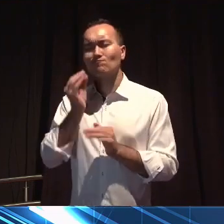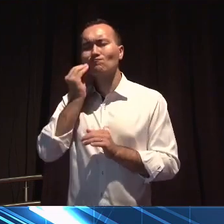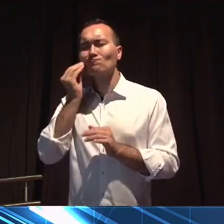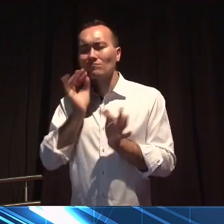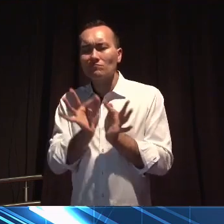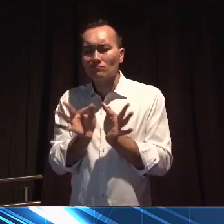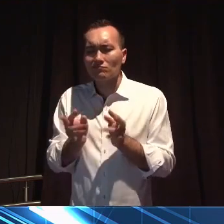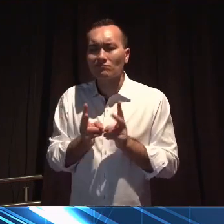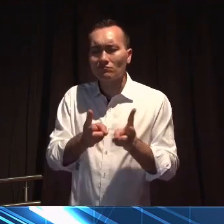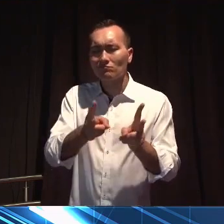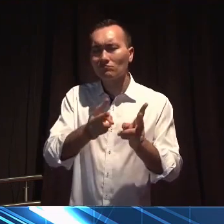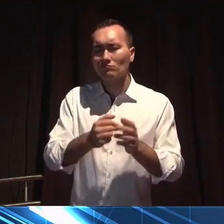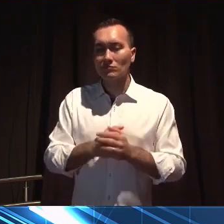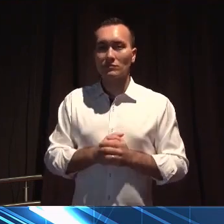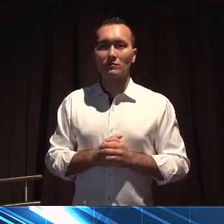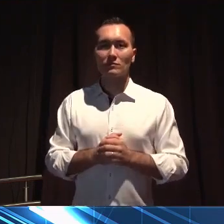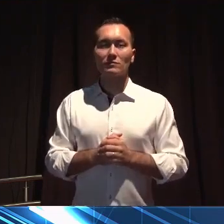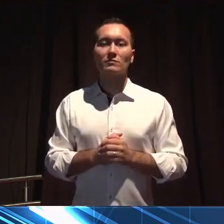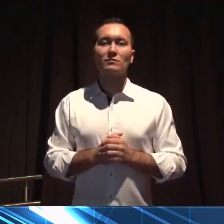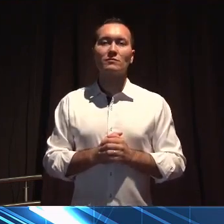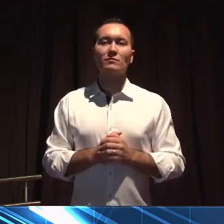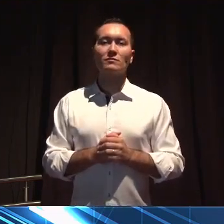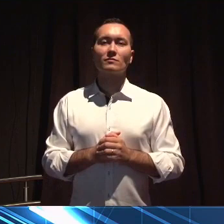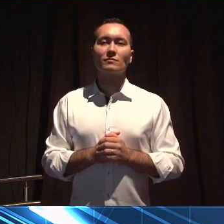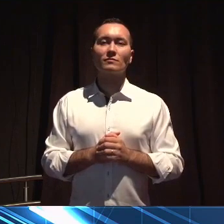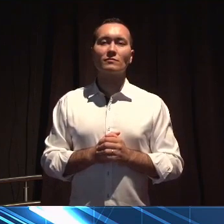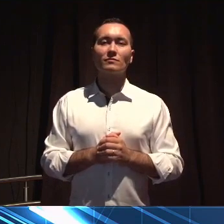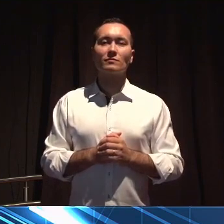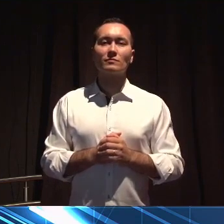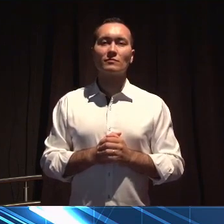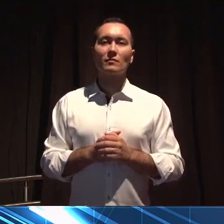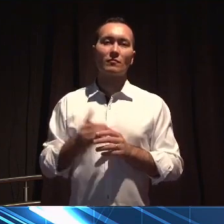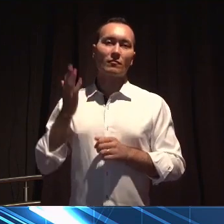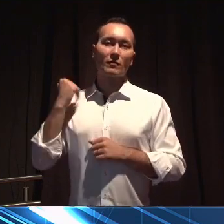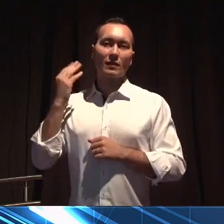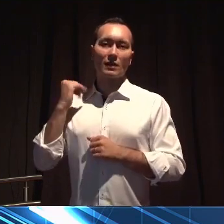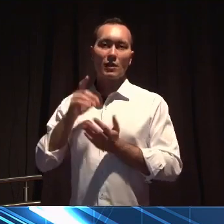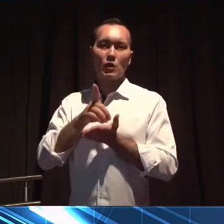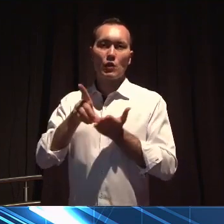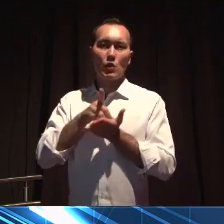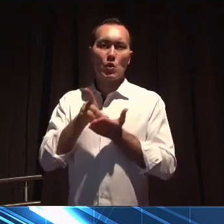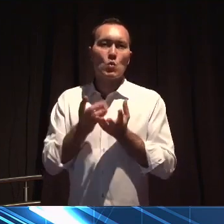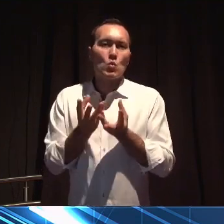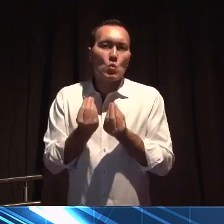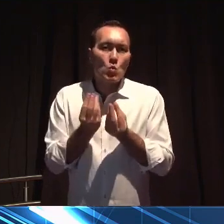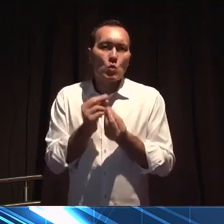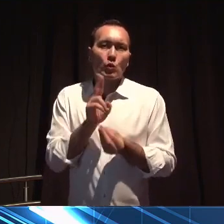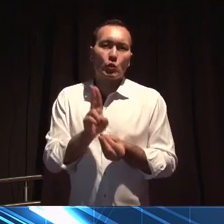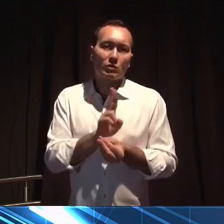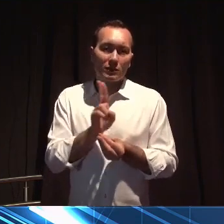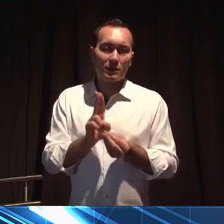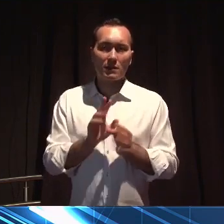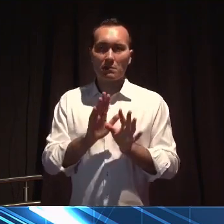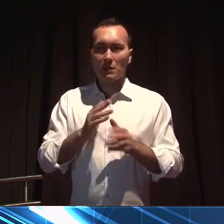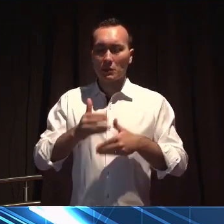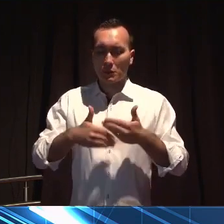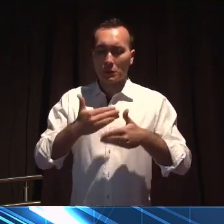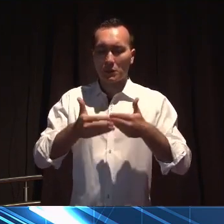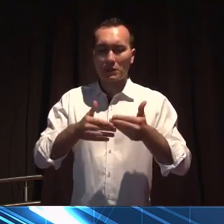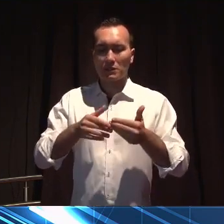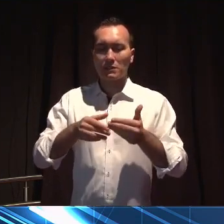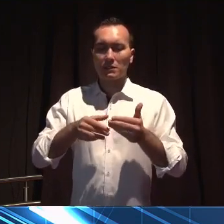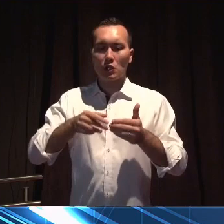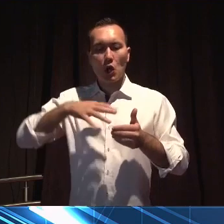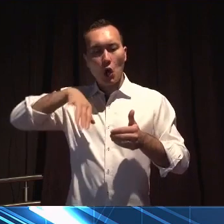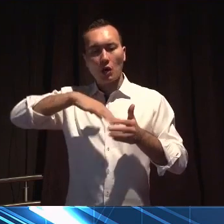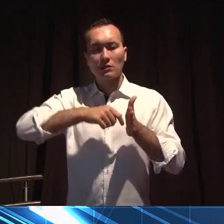os que não usavam GraphQL Modules com Core, a gente usava bastante DDD e tal, mas a gente sempre tentou, e eu vou falar um pouco mais,